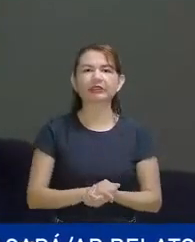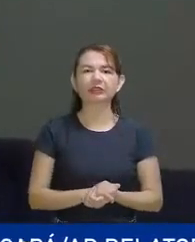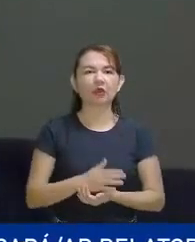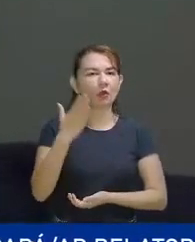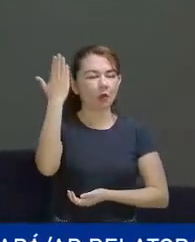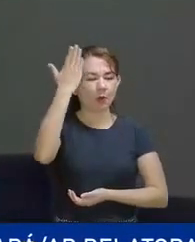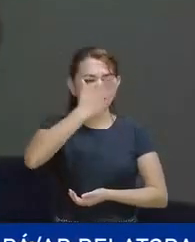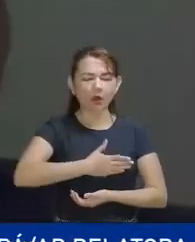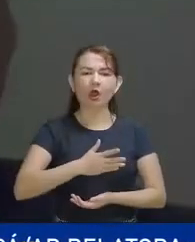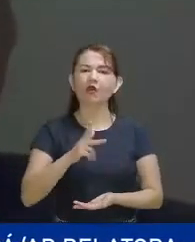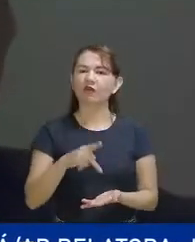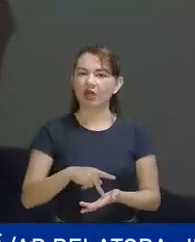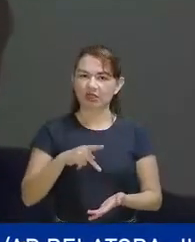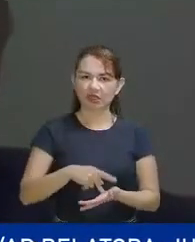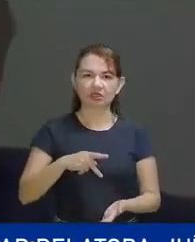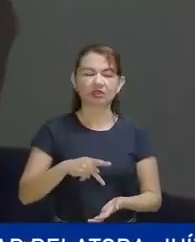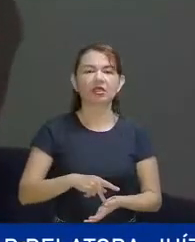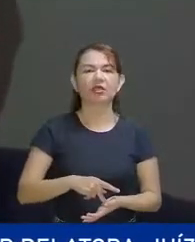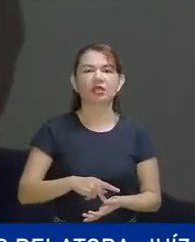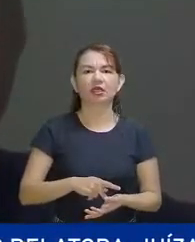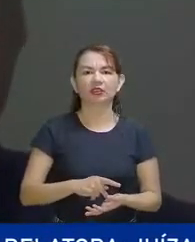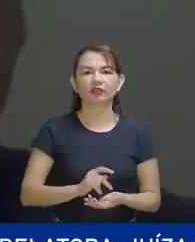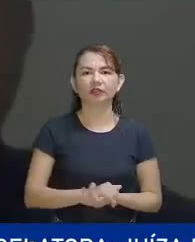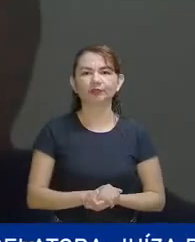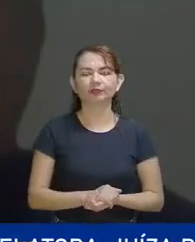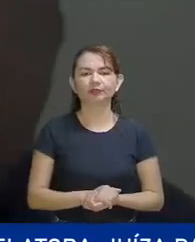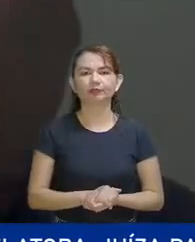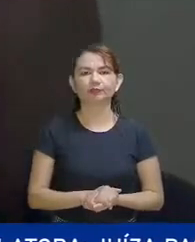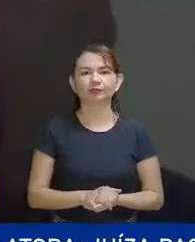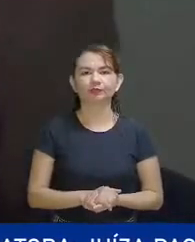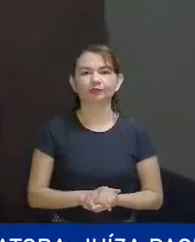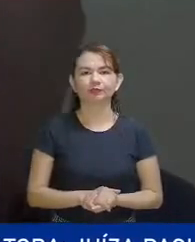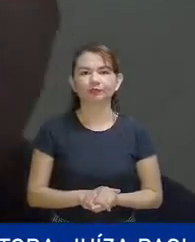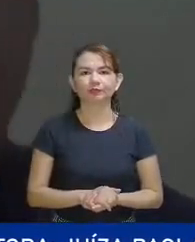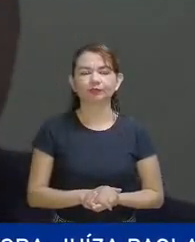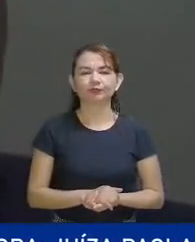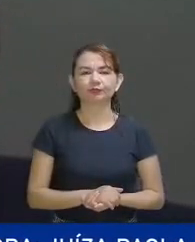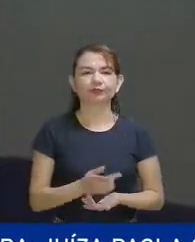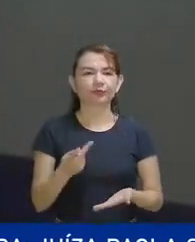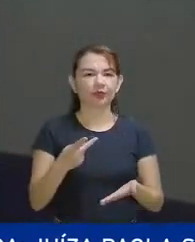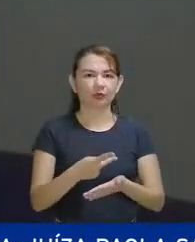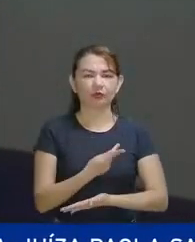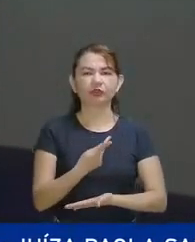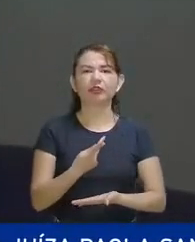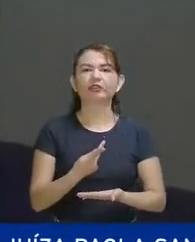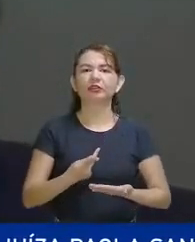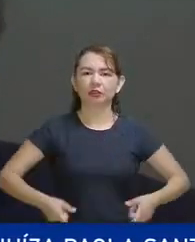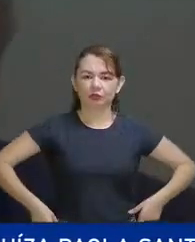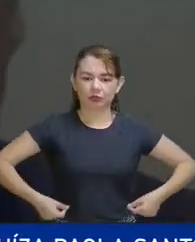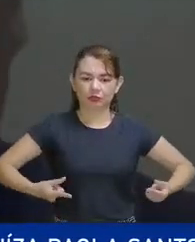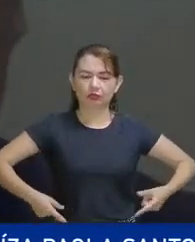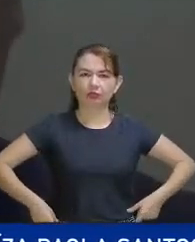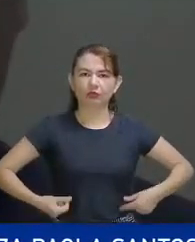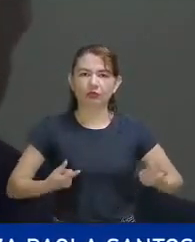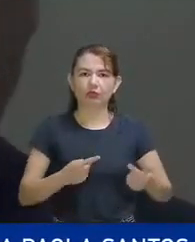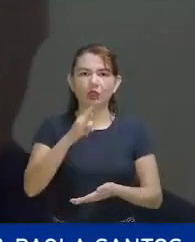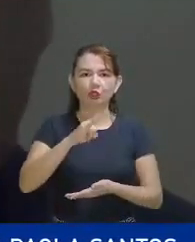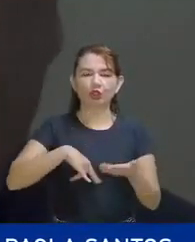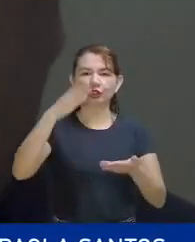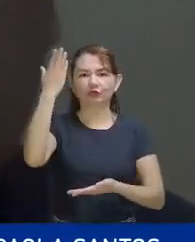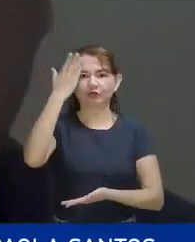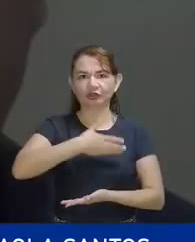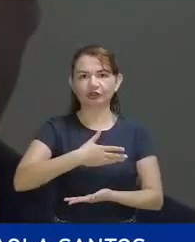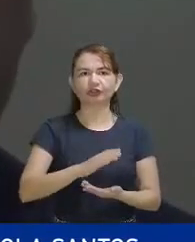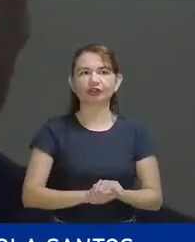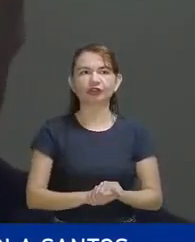de provas fáticas, provas ali da ocorrência dos gastos, notas fiscais,